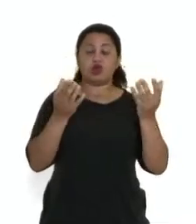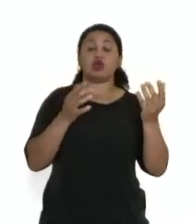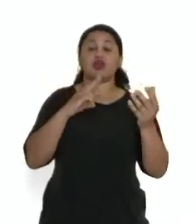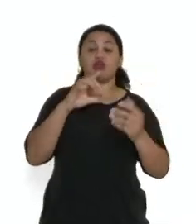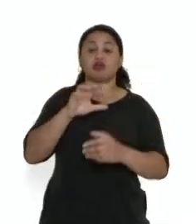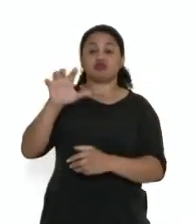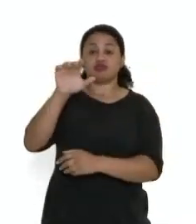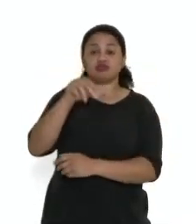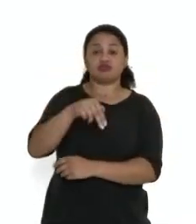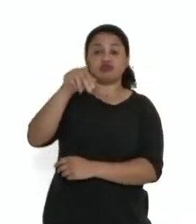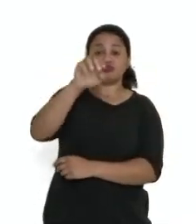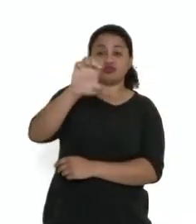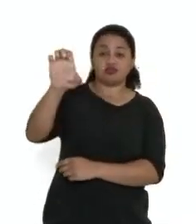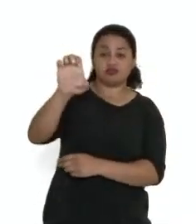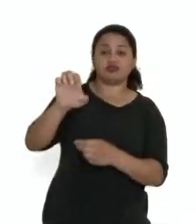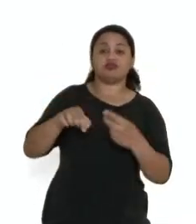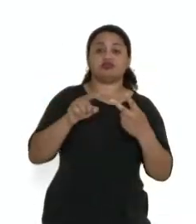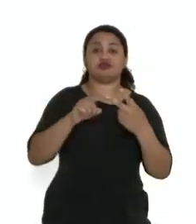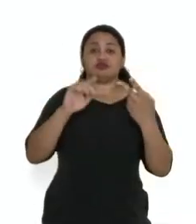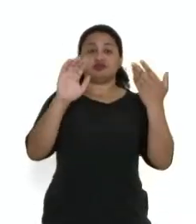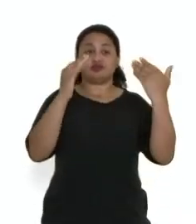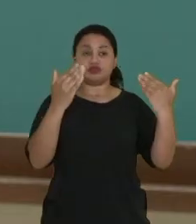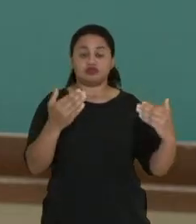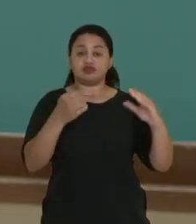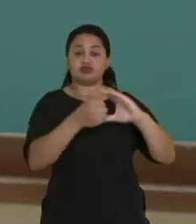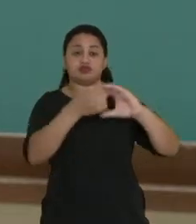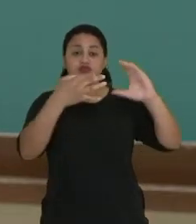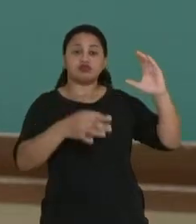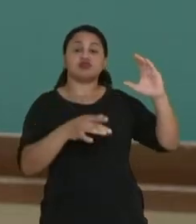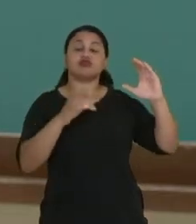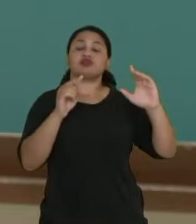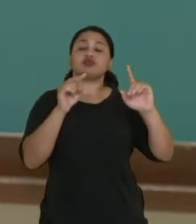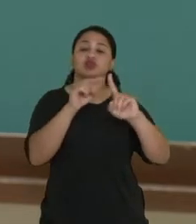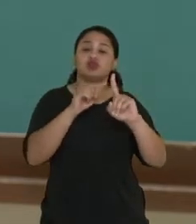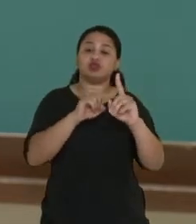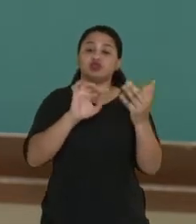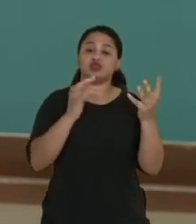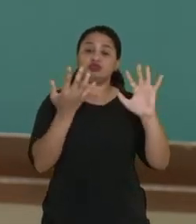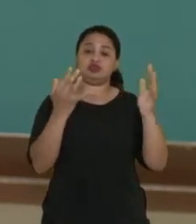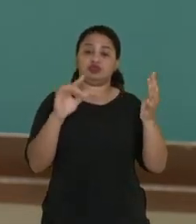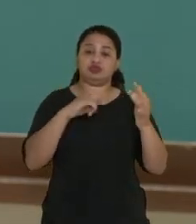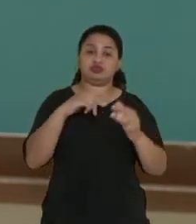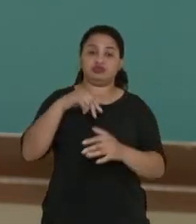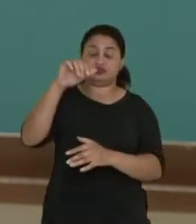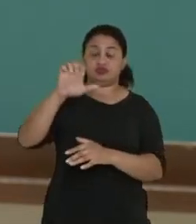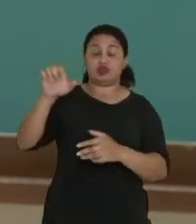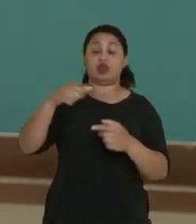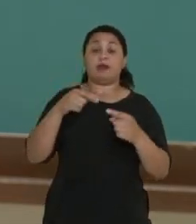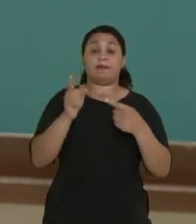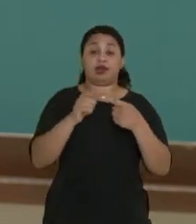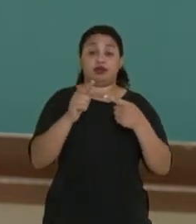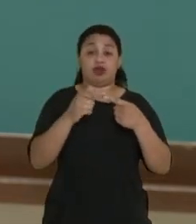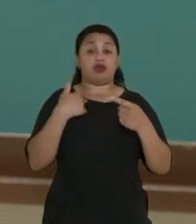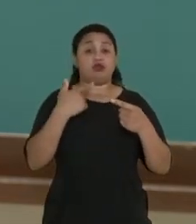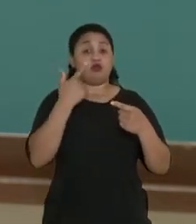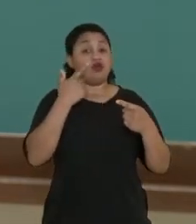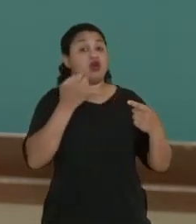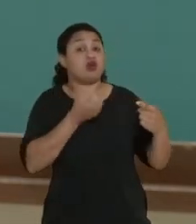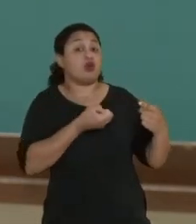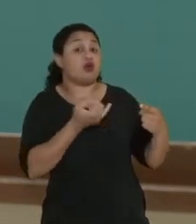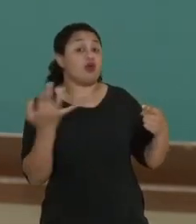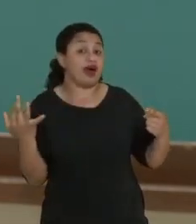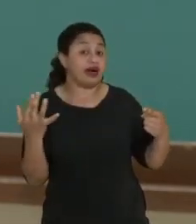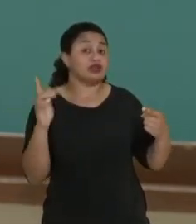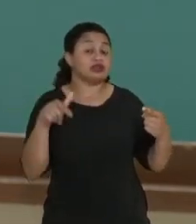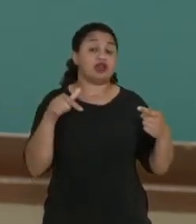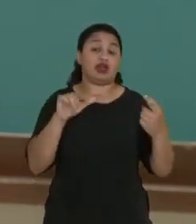Nordeste, analisar as características dos climas da região Nordeste. Então, primeiro a gente identifica quais são eles.